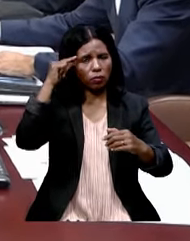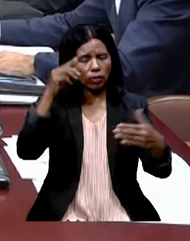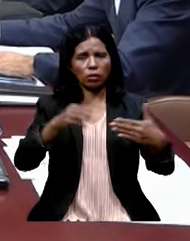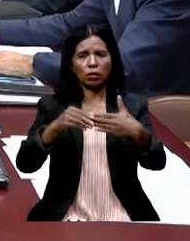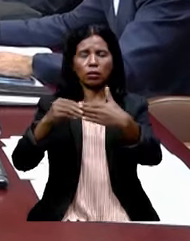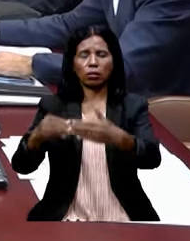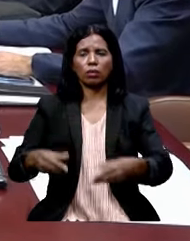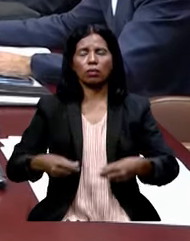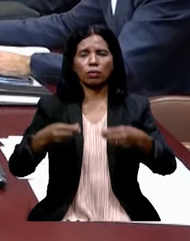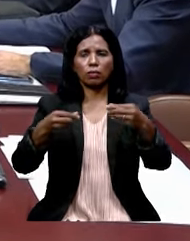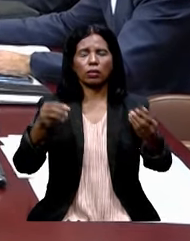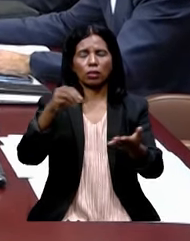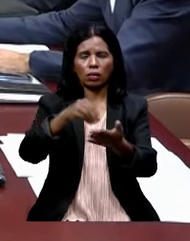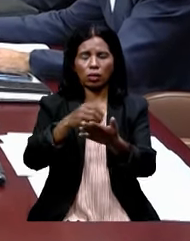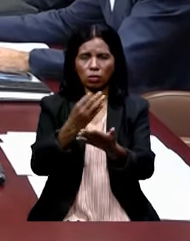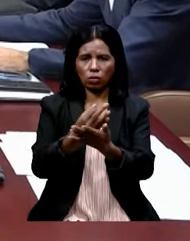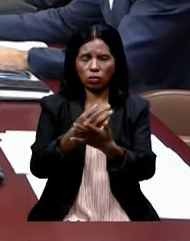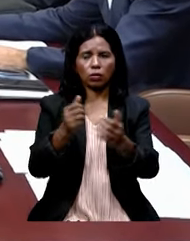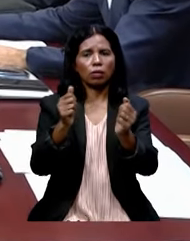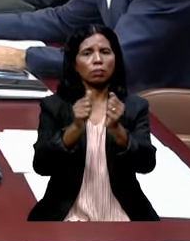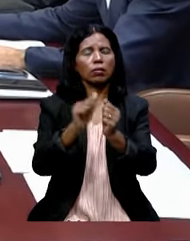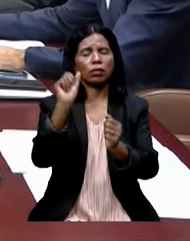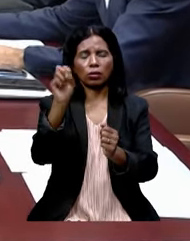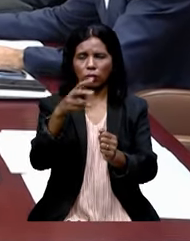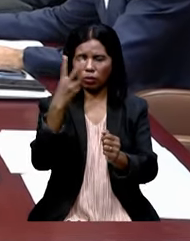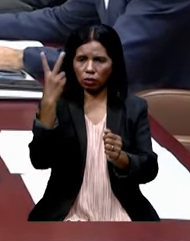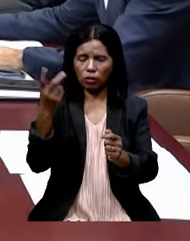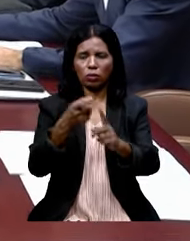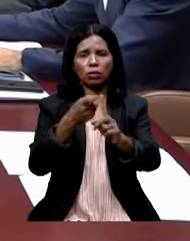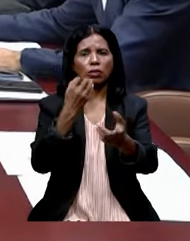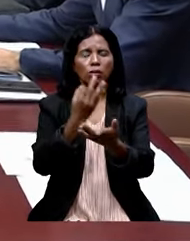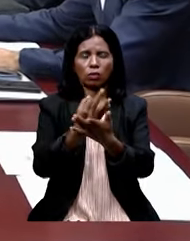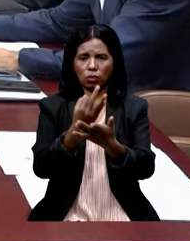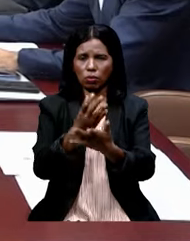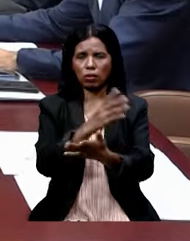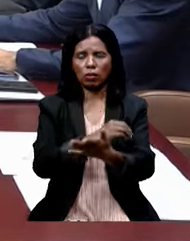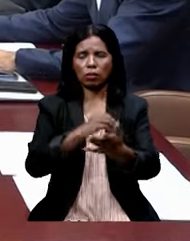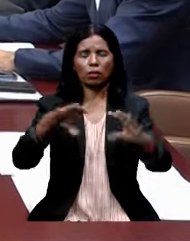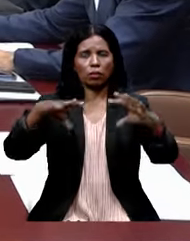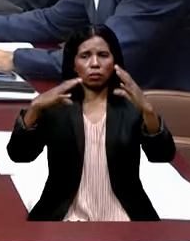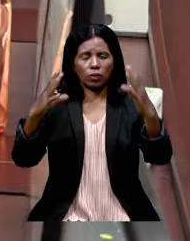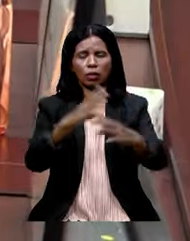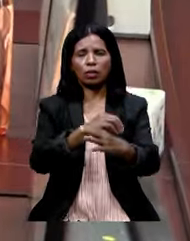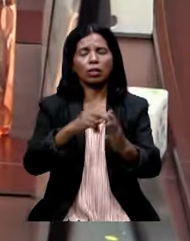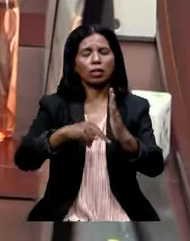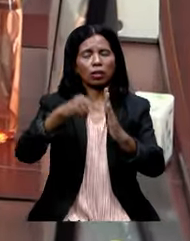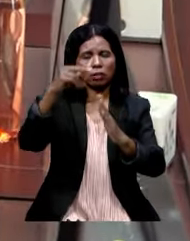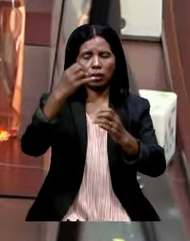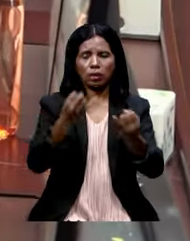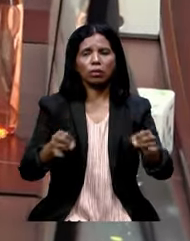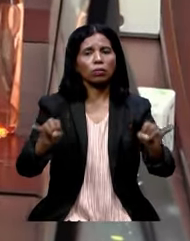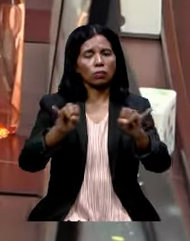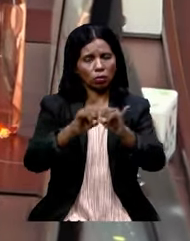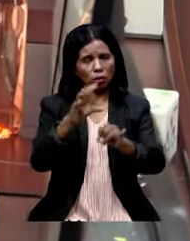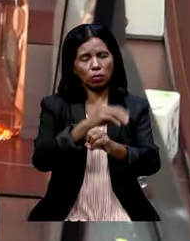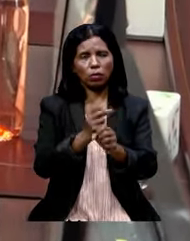a despesa do montante dólar tocan São Lourenço em Rua, o fundo contingência da Comissão Alto Nível Institucional, o de